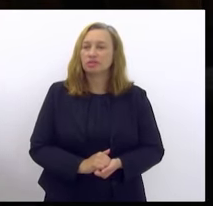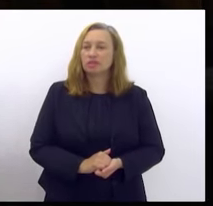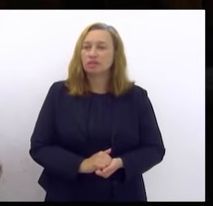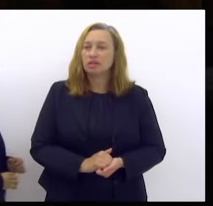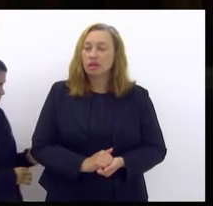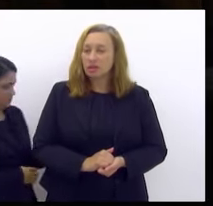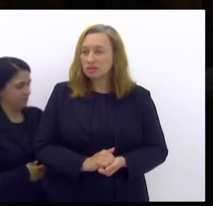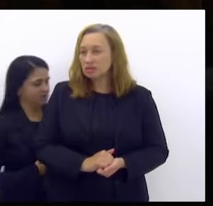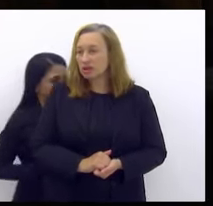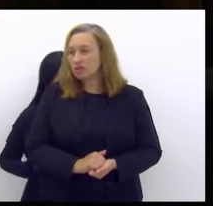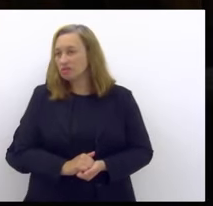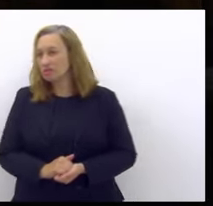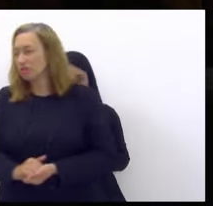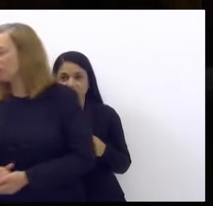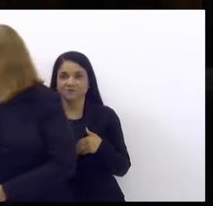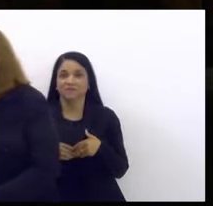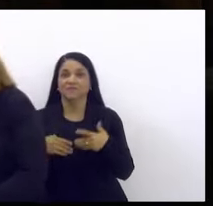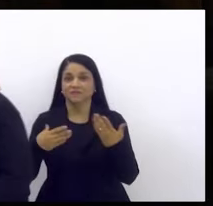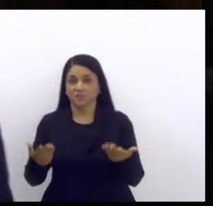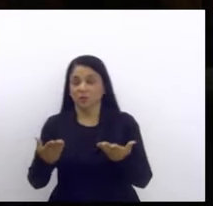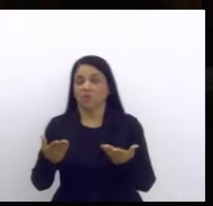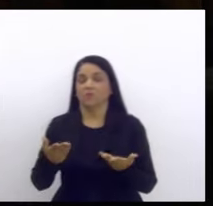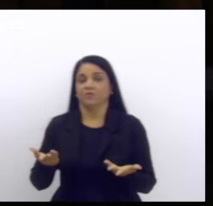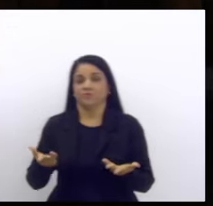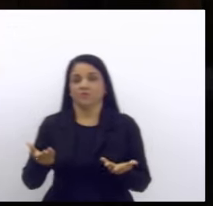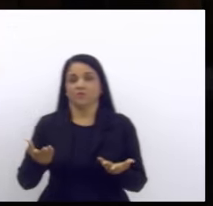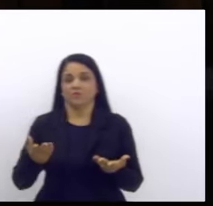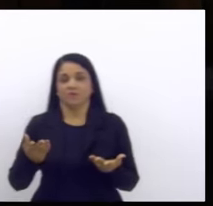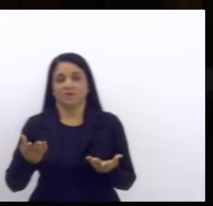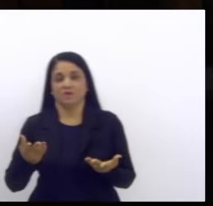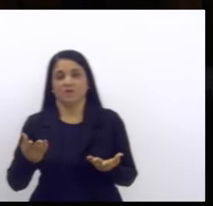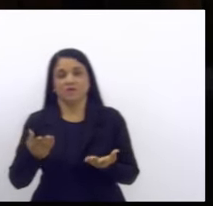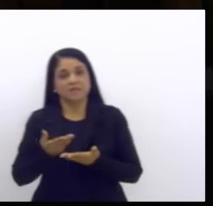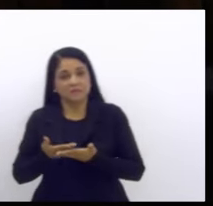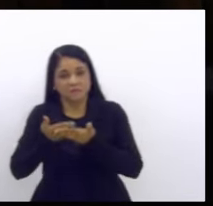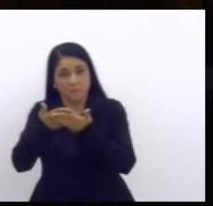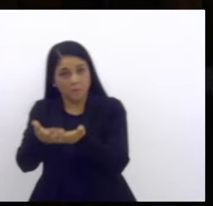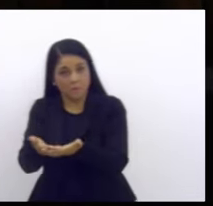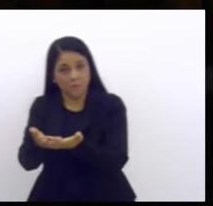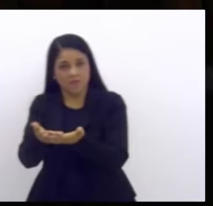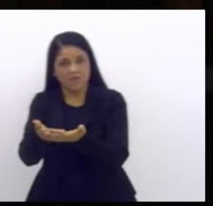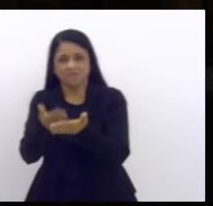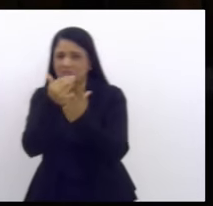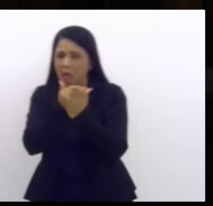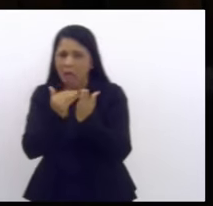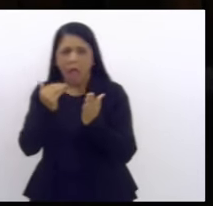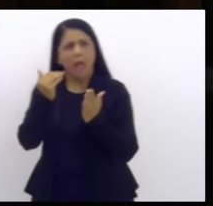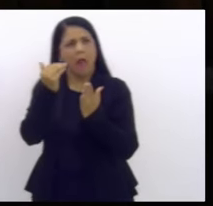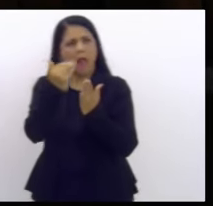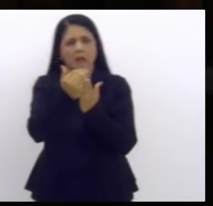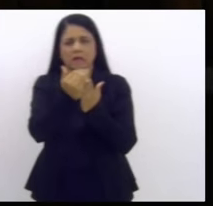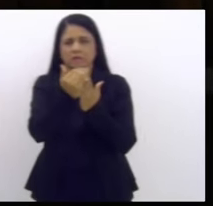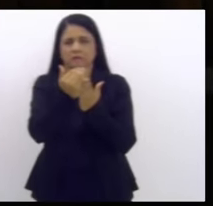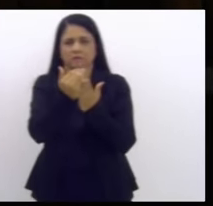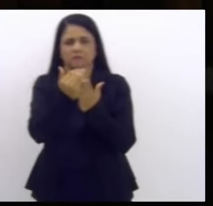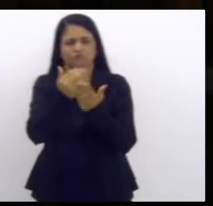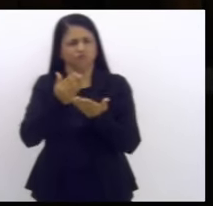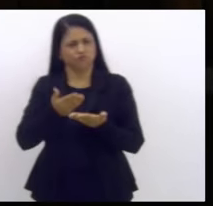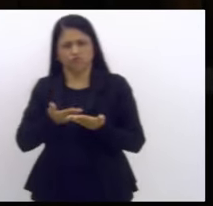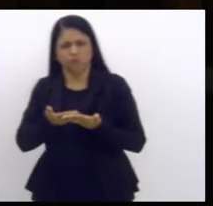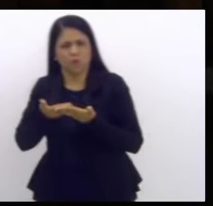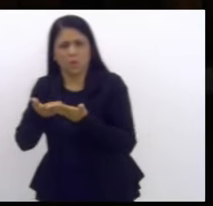fica evidente para mim que esse encaminhamento, muito além, muito ao largo de ser um